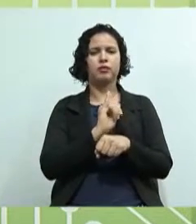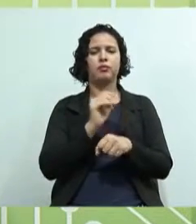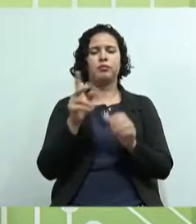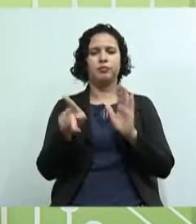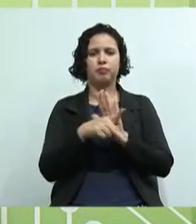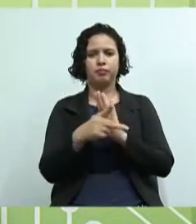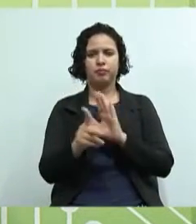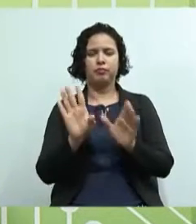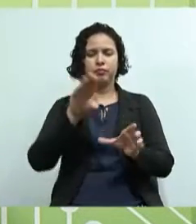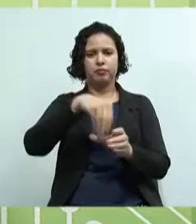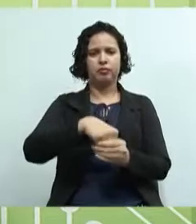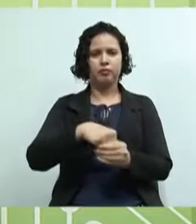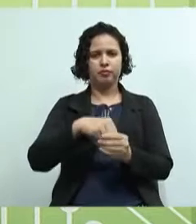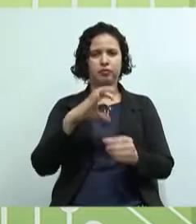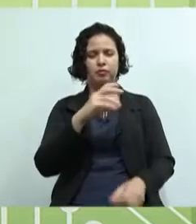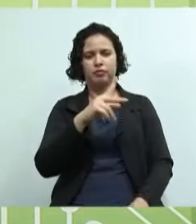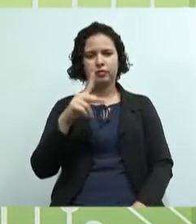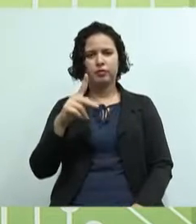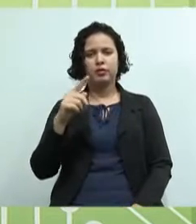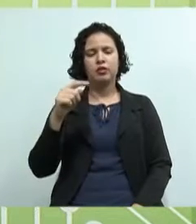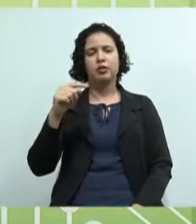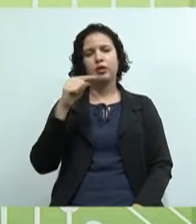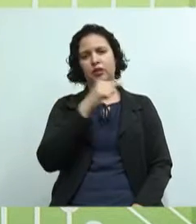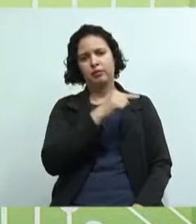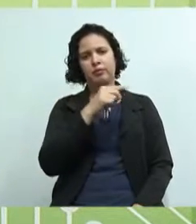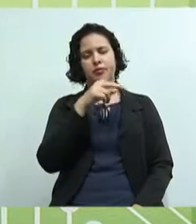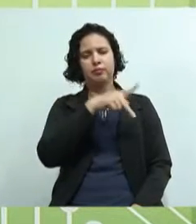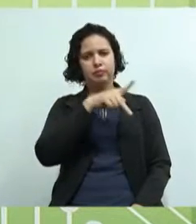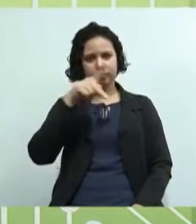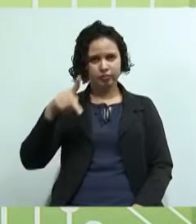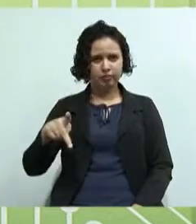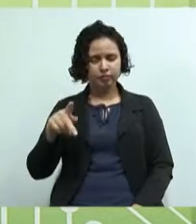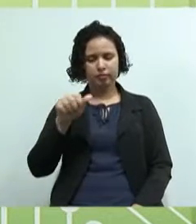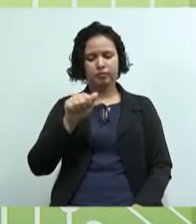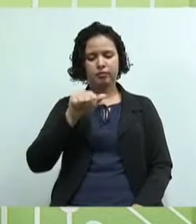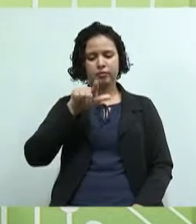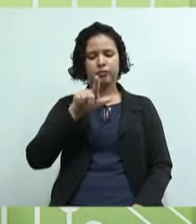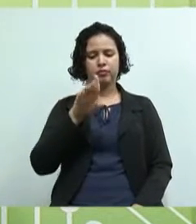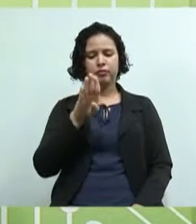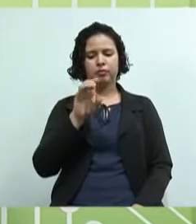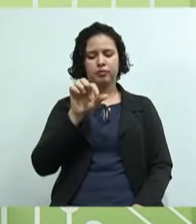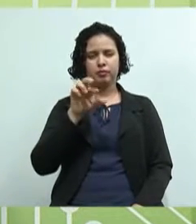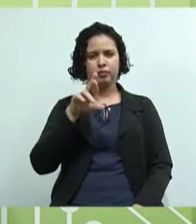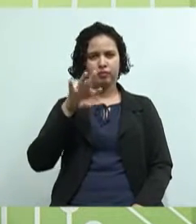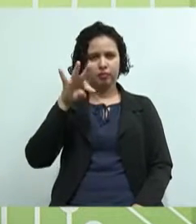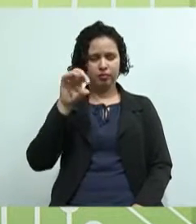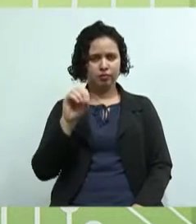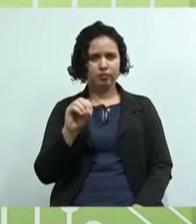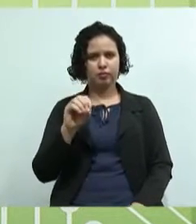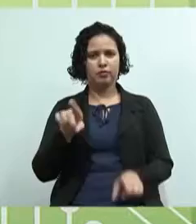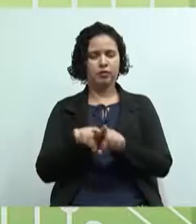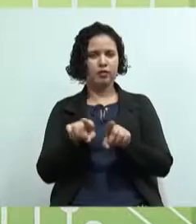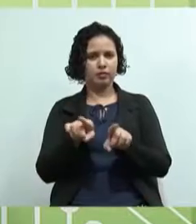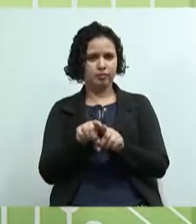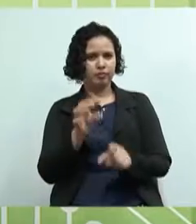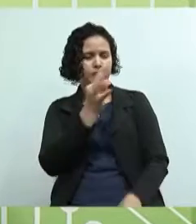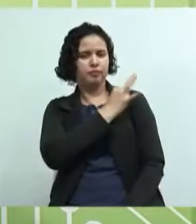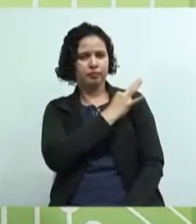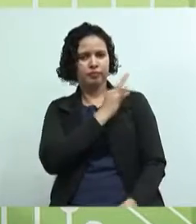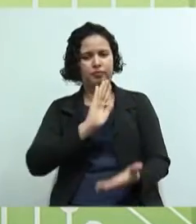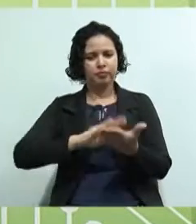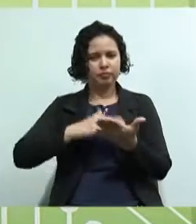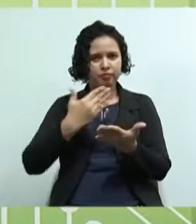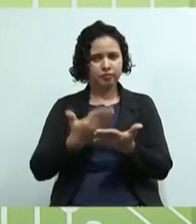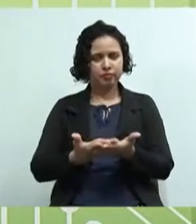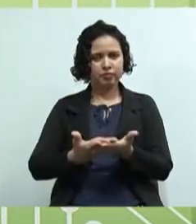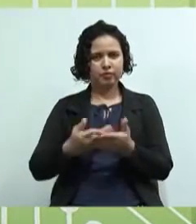Para quem não lembra meu nome, professor Alberto Viana, e eu não estou sozinho. Além da nossa intérprete de Libras aqui, a professora Tamires, estou